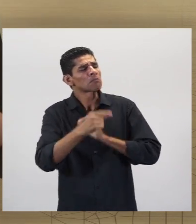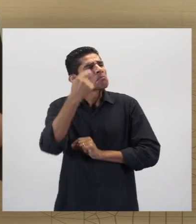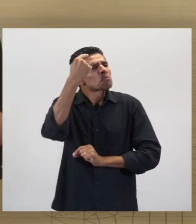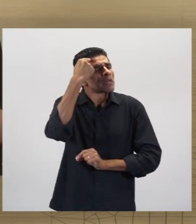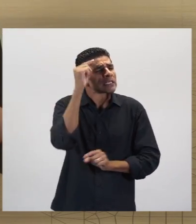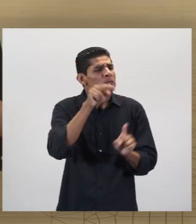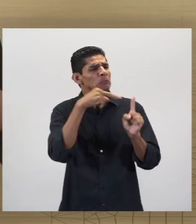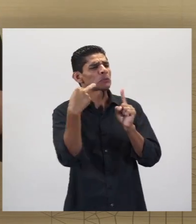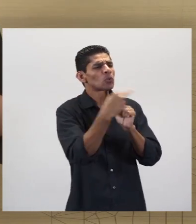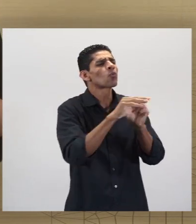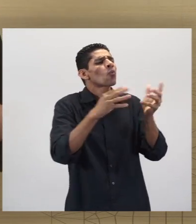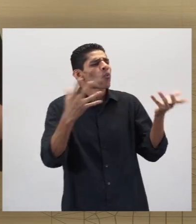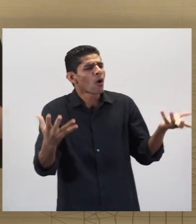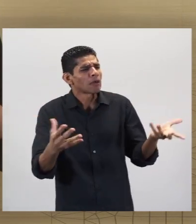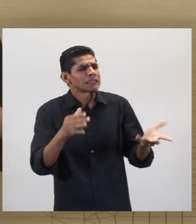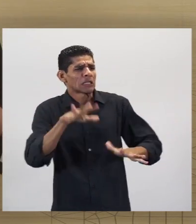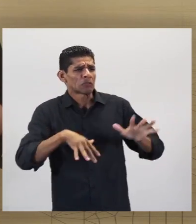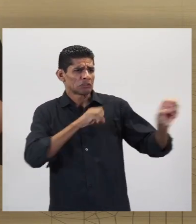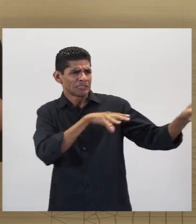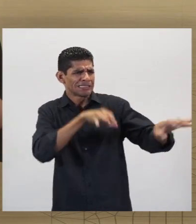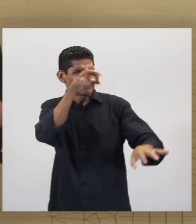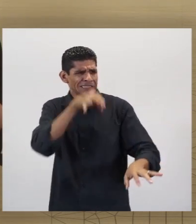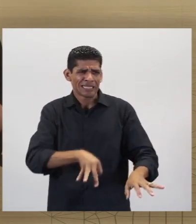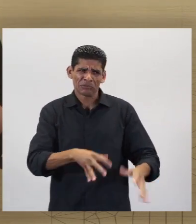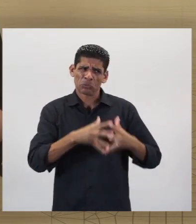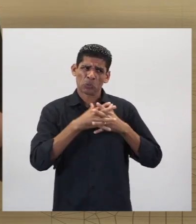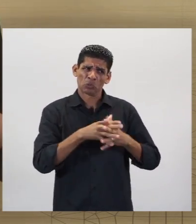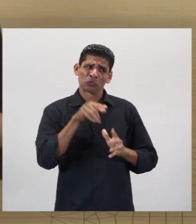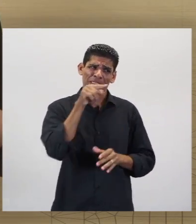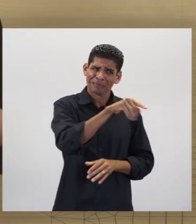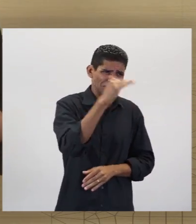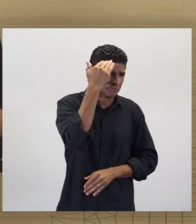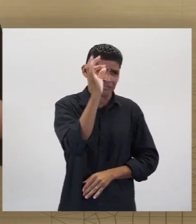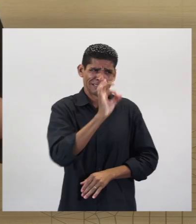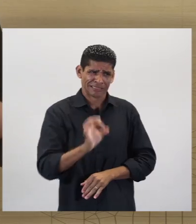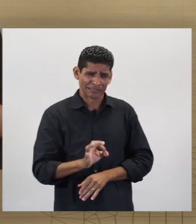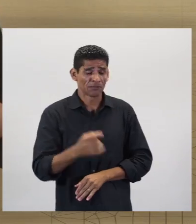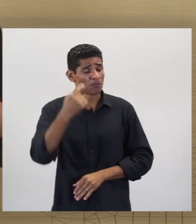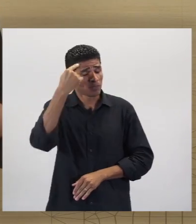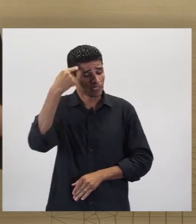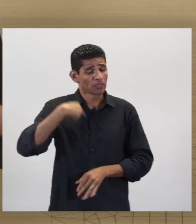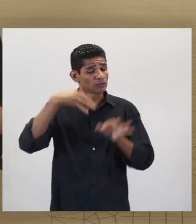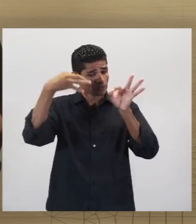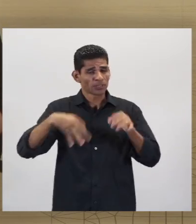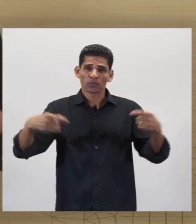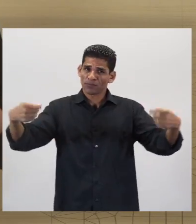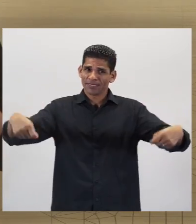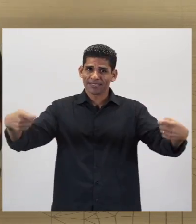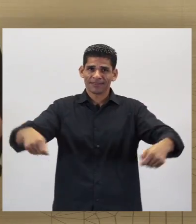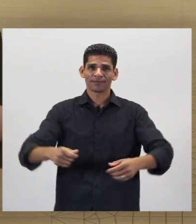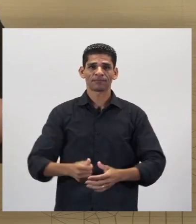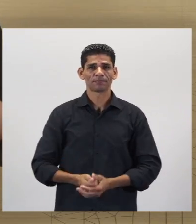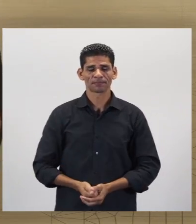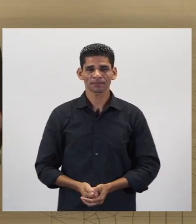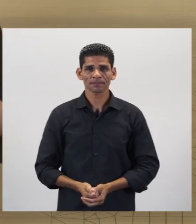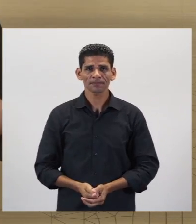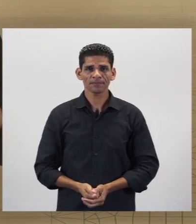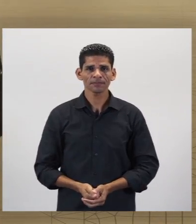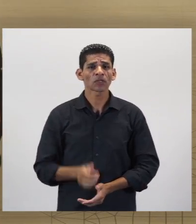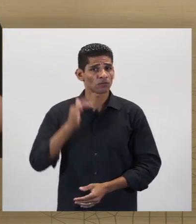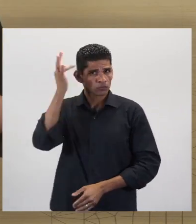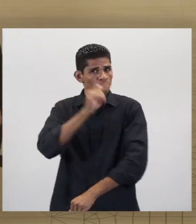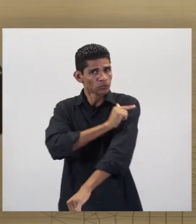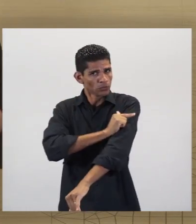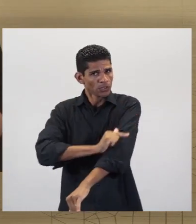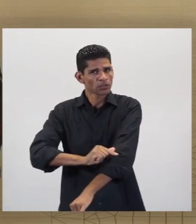é possível que o seu método de ensino possa ser um tanto confuso para quem está aprendendo. A filosofia da educação tem